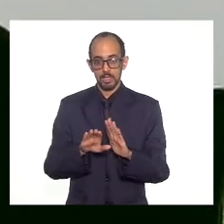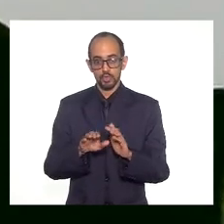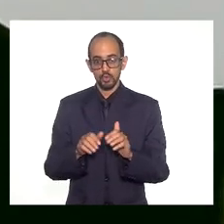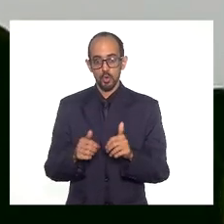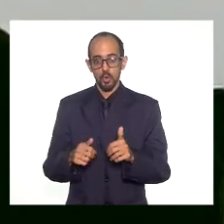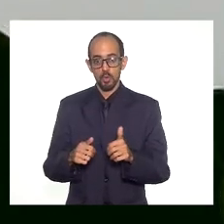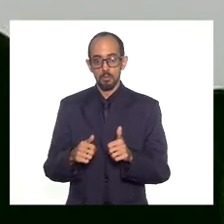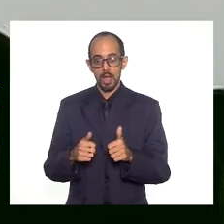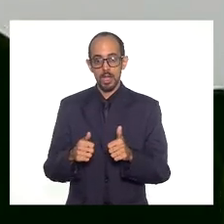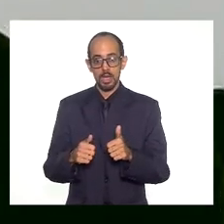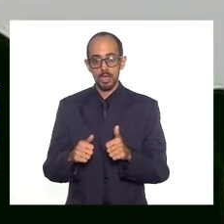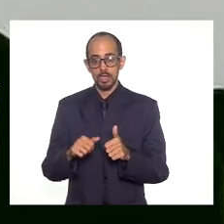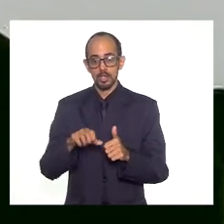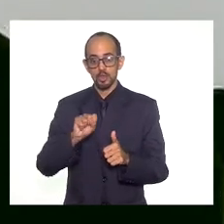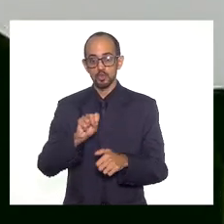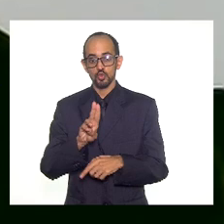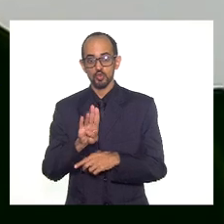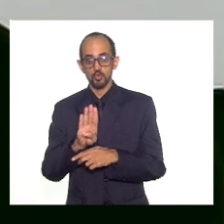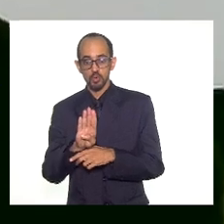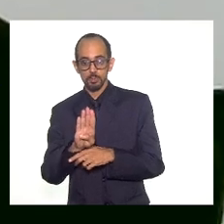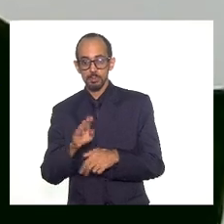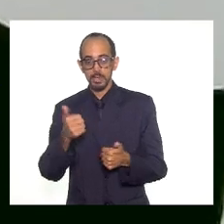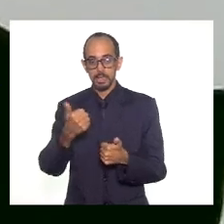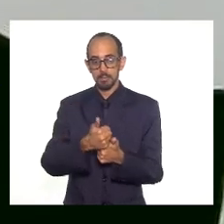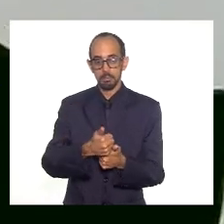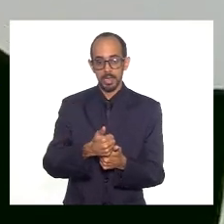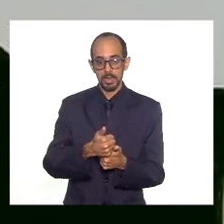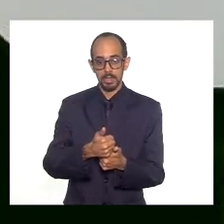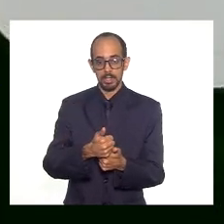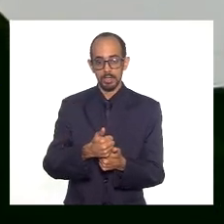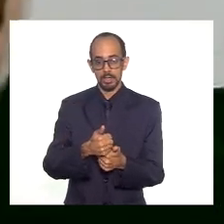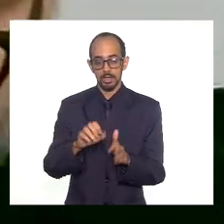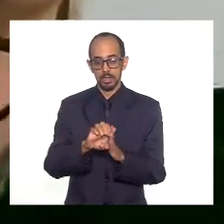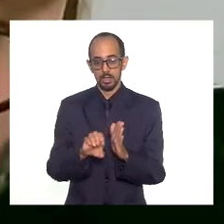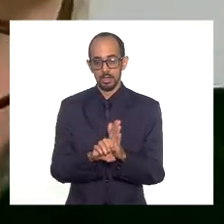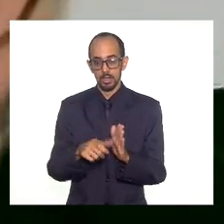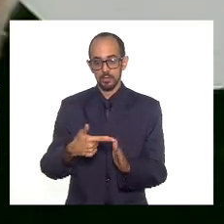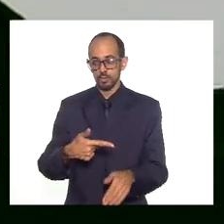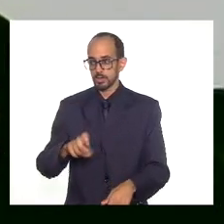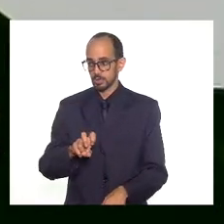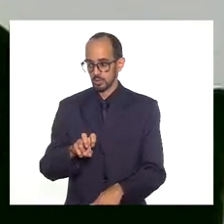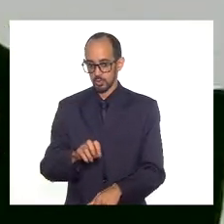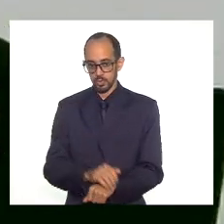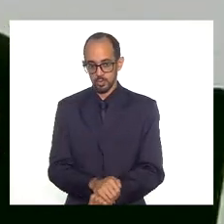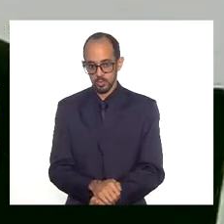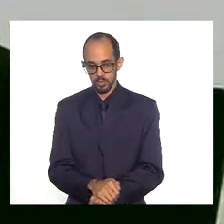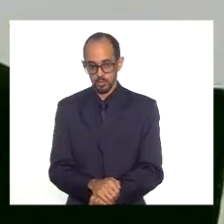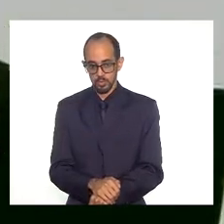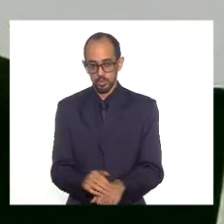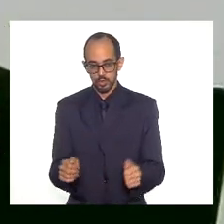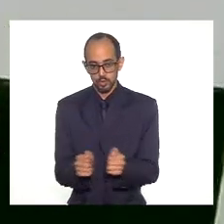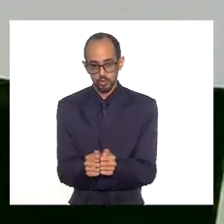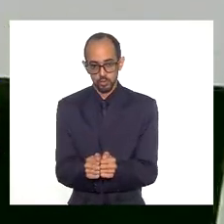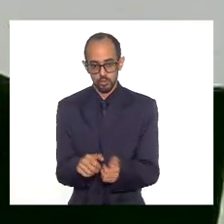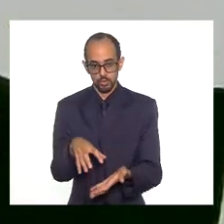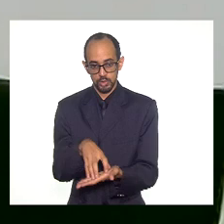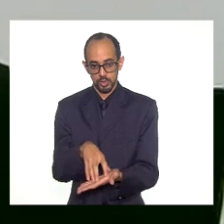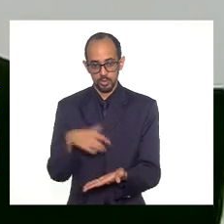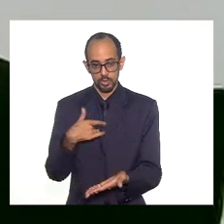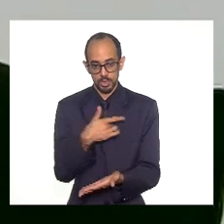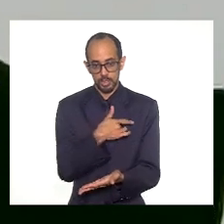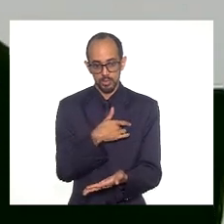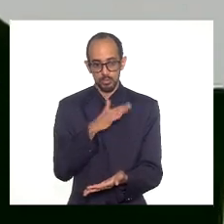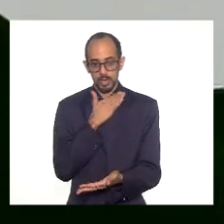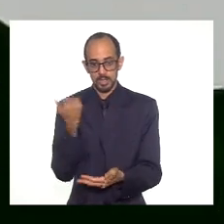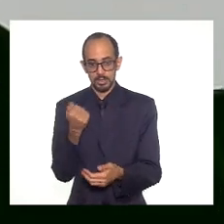emenda 25. Ela está parteada, incluindo o servidor da saúde, falecidos em decorrência do combate